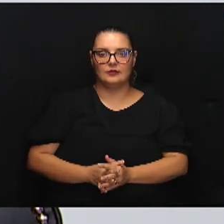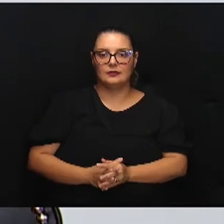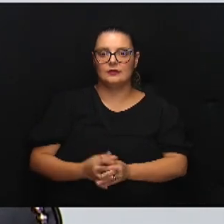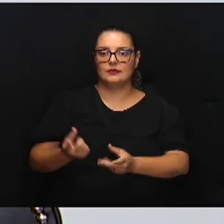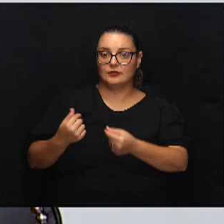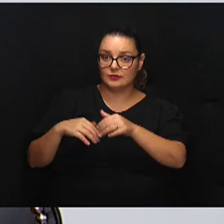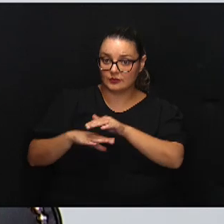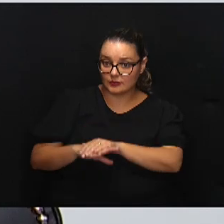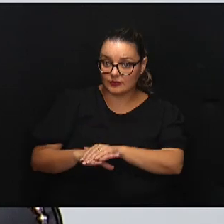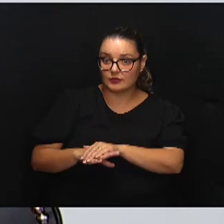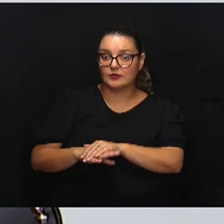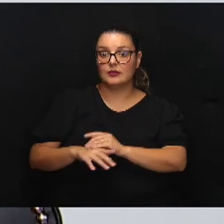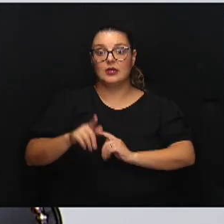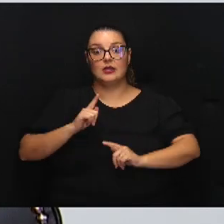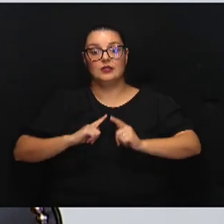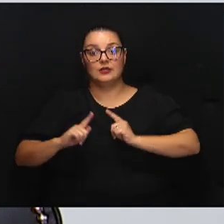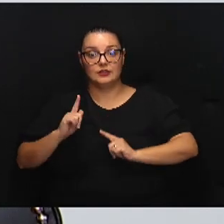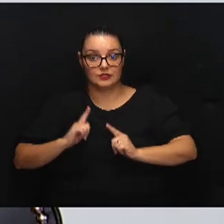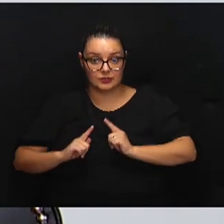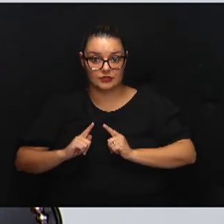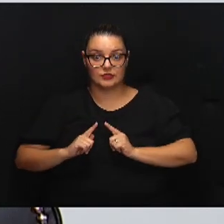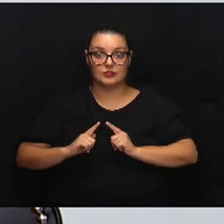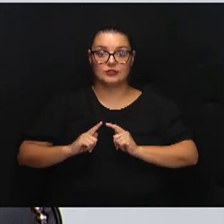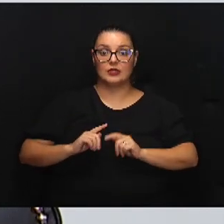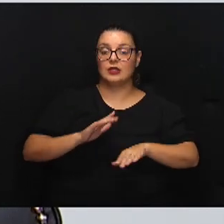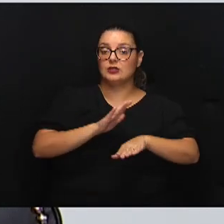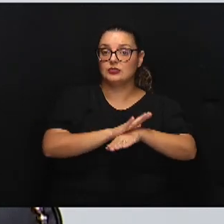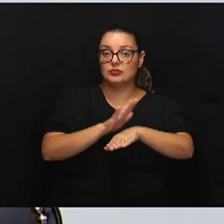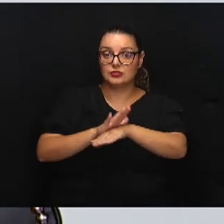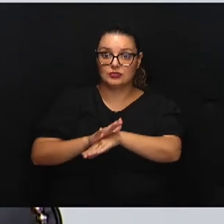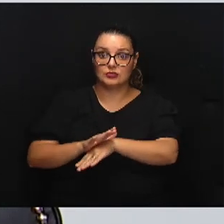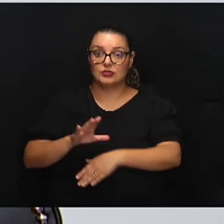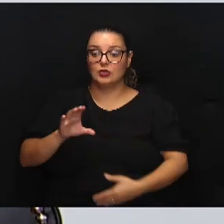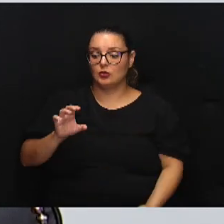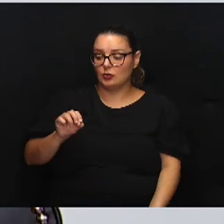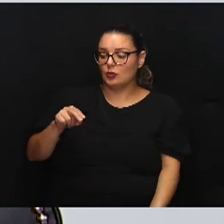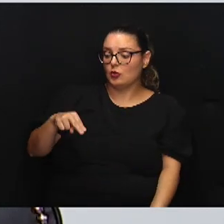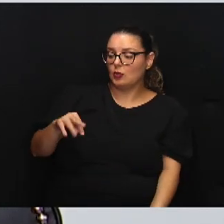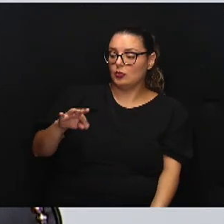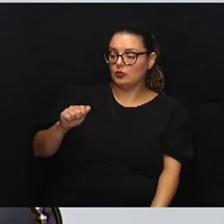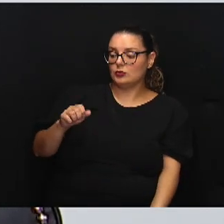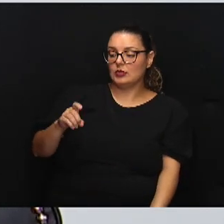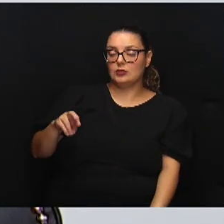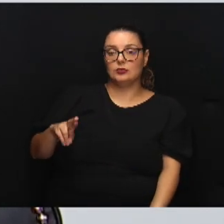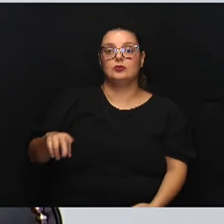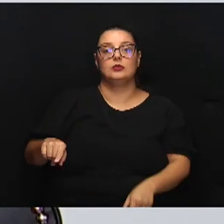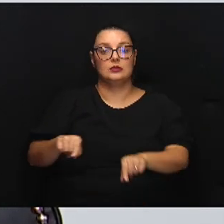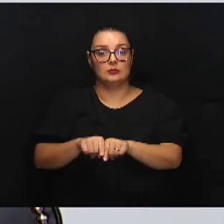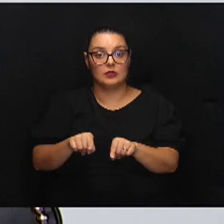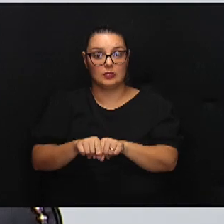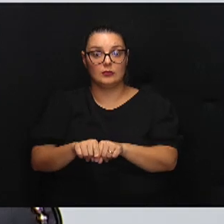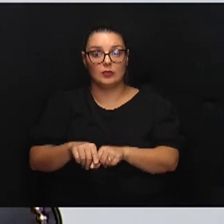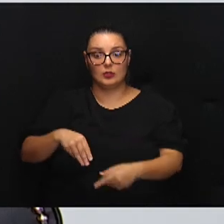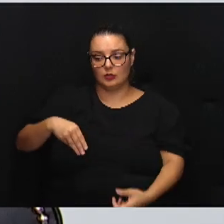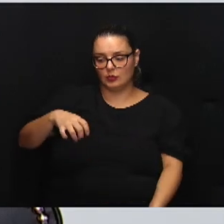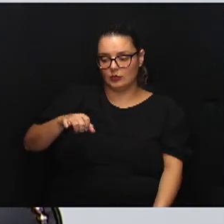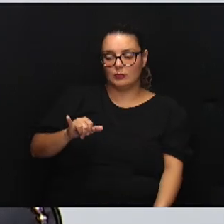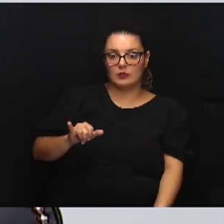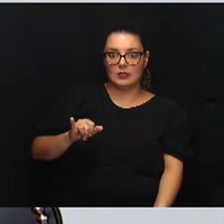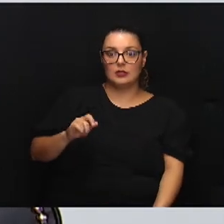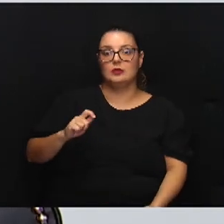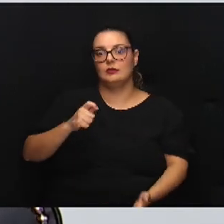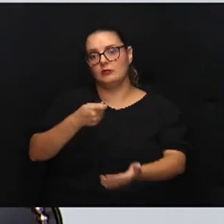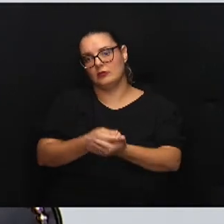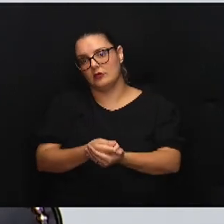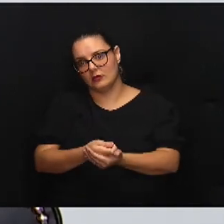mesmo, fazer a parte de gestão, ajuda de contador também, né? Porque nessa parte do MEI, como antes eu só pagava a